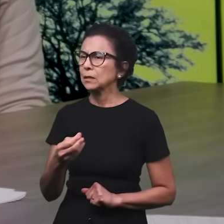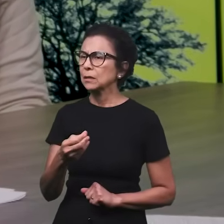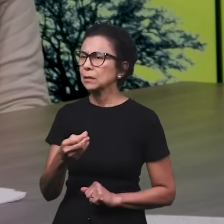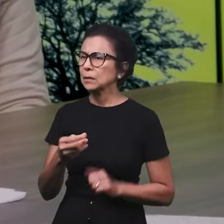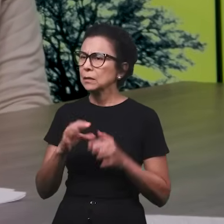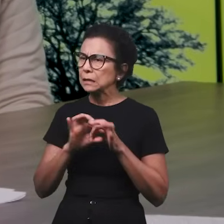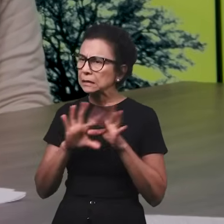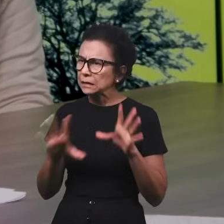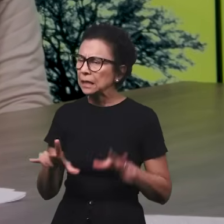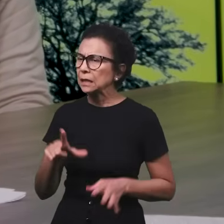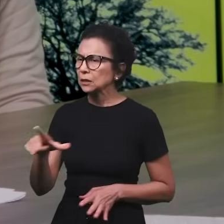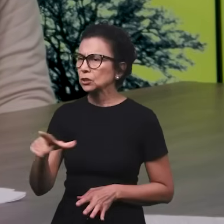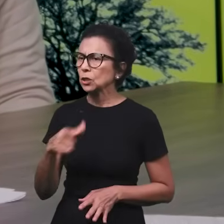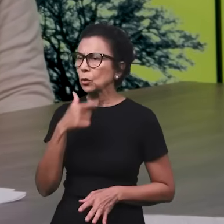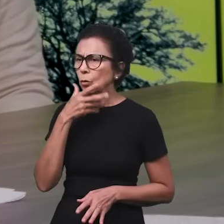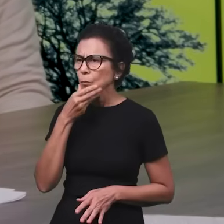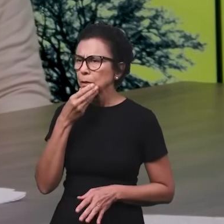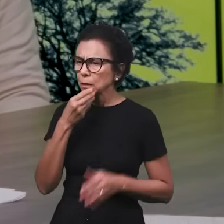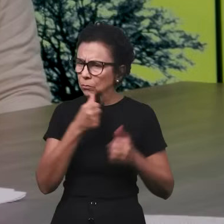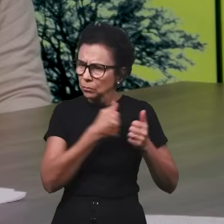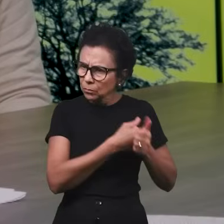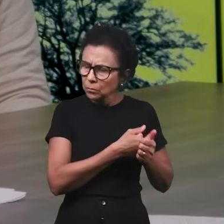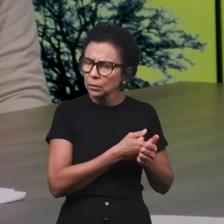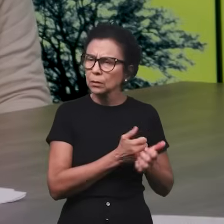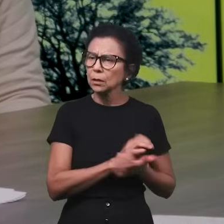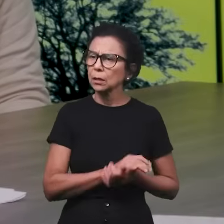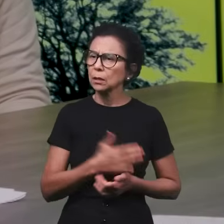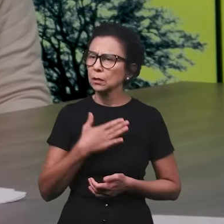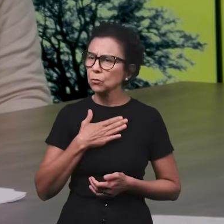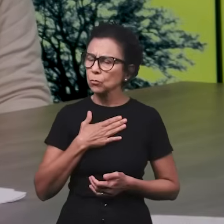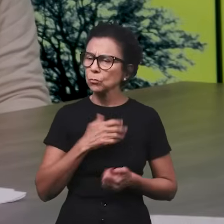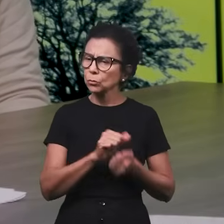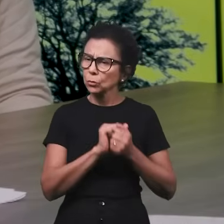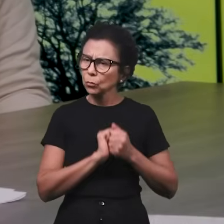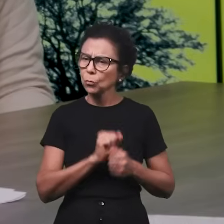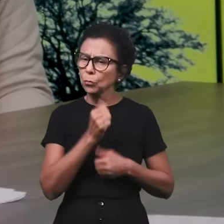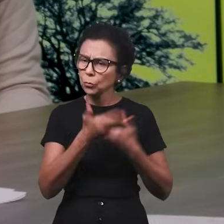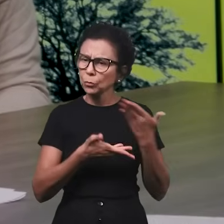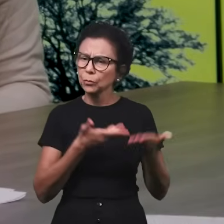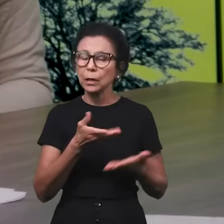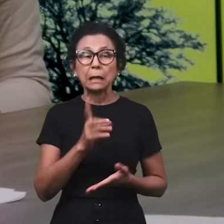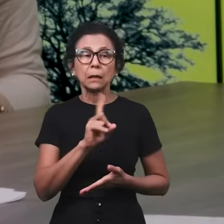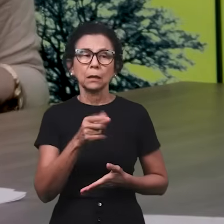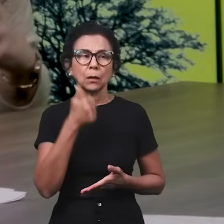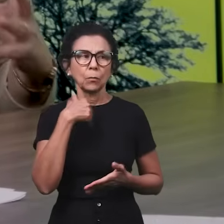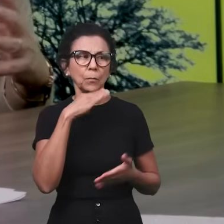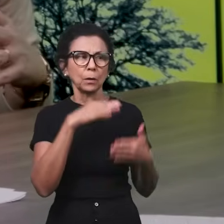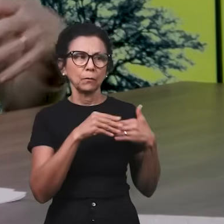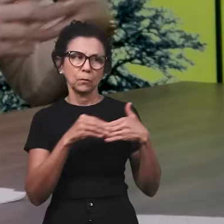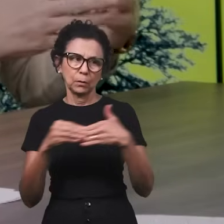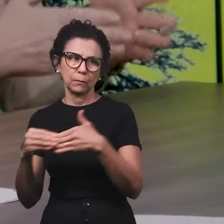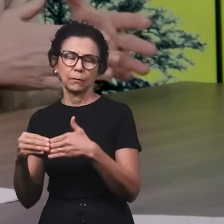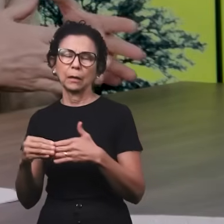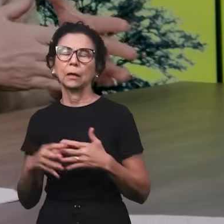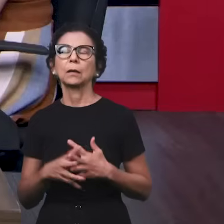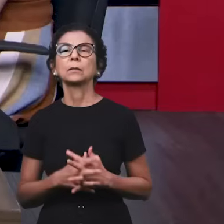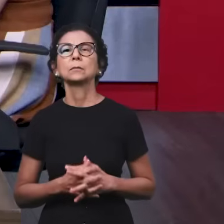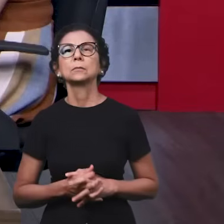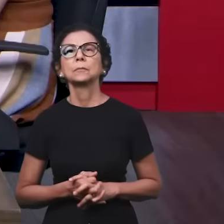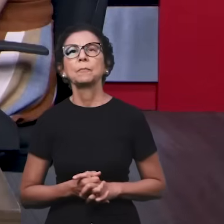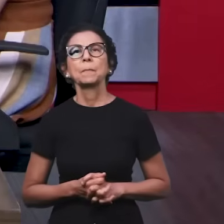vou levar. E aí, nesse um dos batismos, que nós estávamos ali, e ele não quis ficar